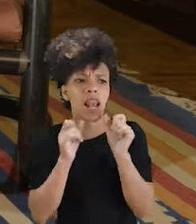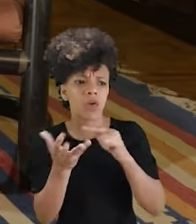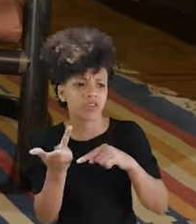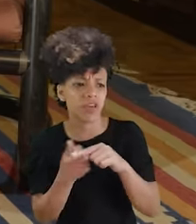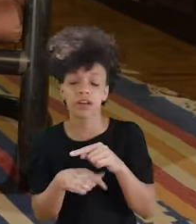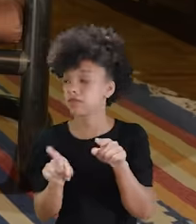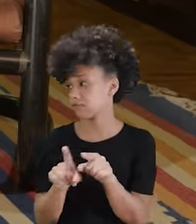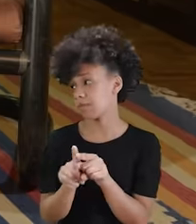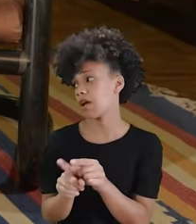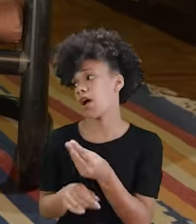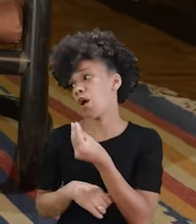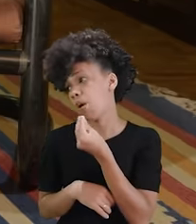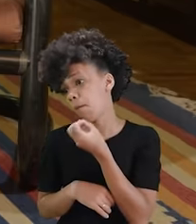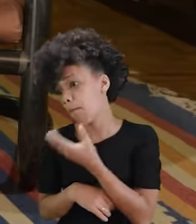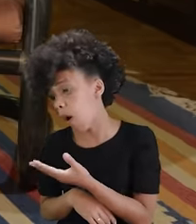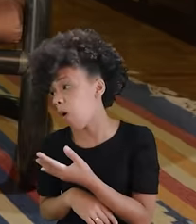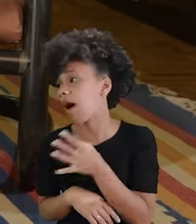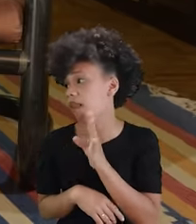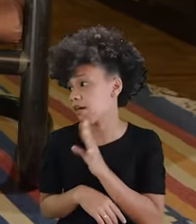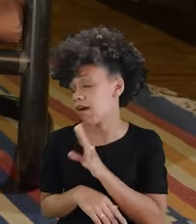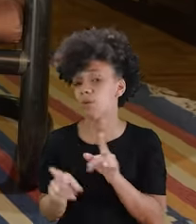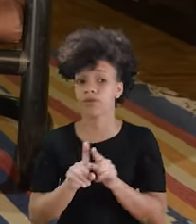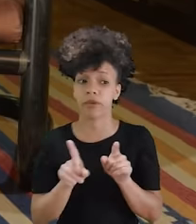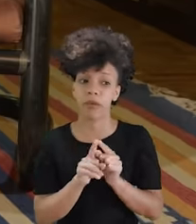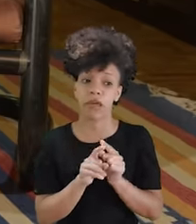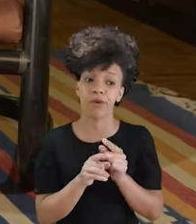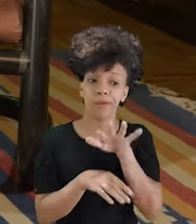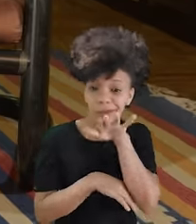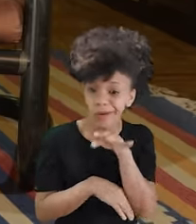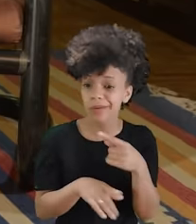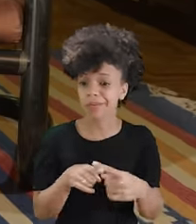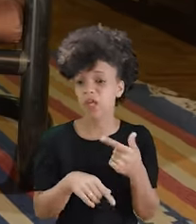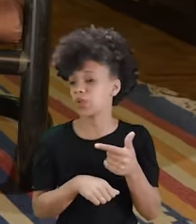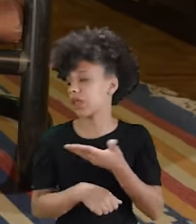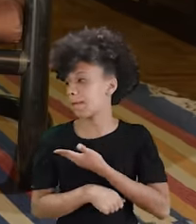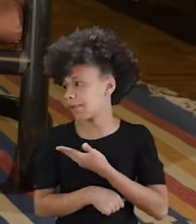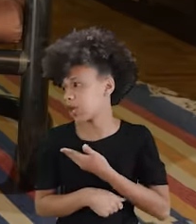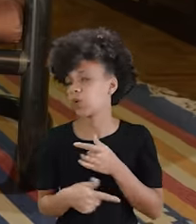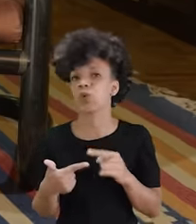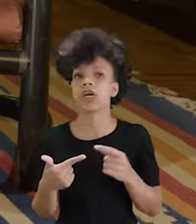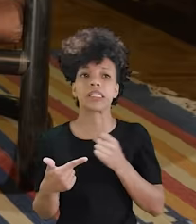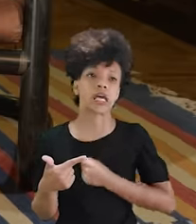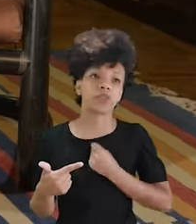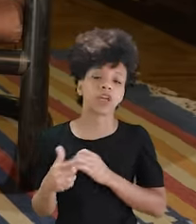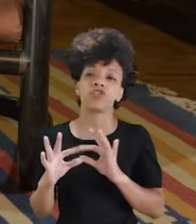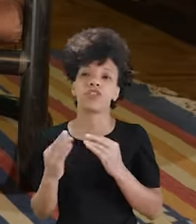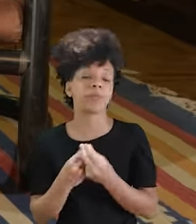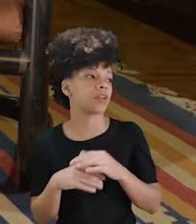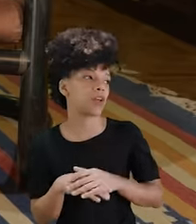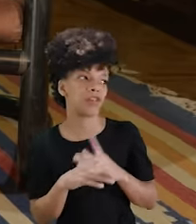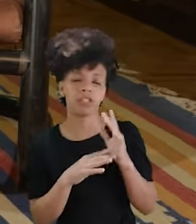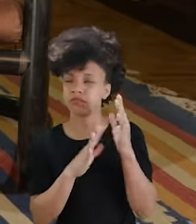língua é um bolo de uso mesmo tamanho né porque tem um bônus que é muito legal mas também tem um orçamento de tô sem amigos aos meus amigos